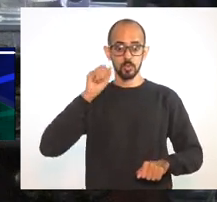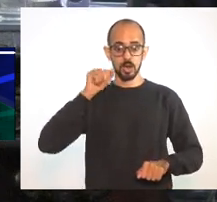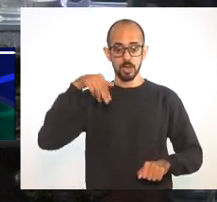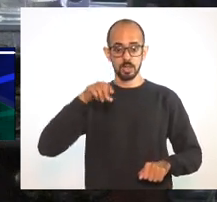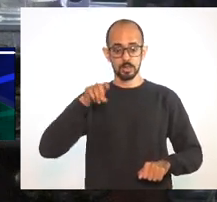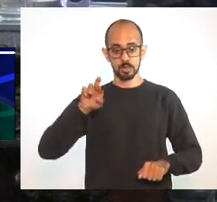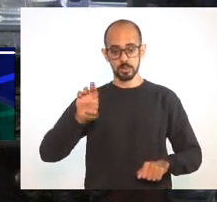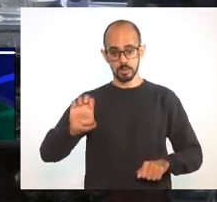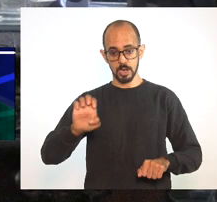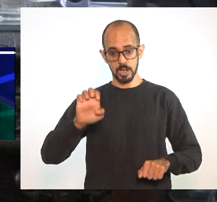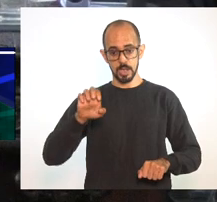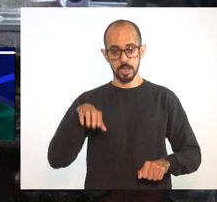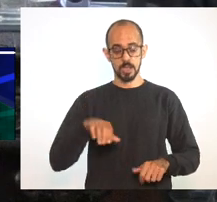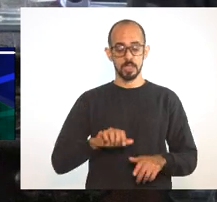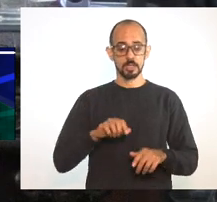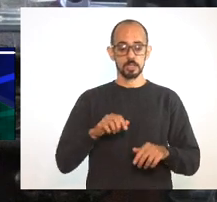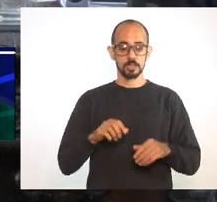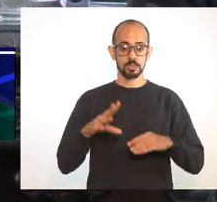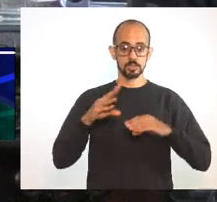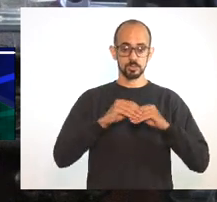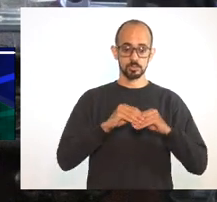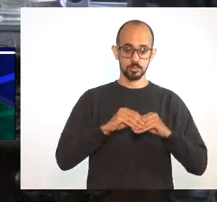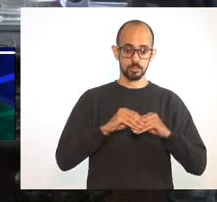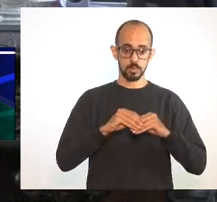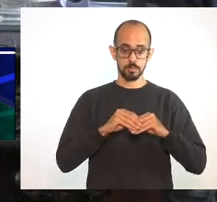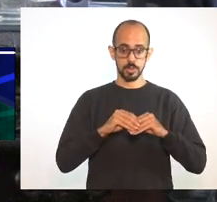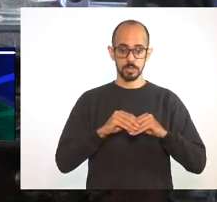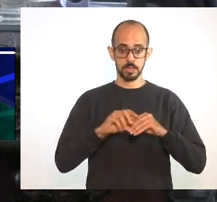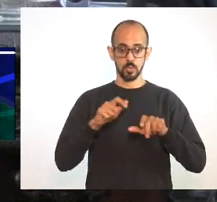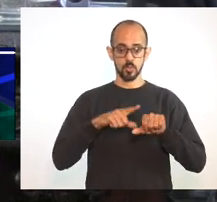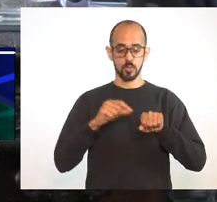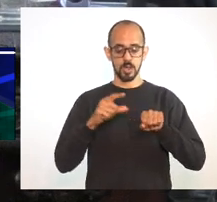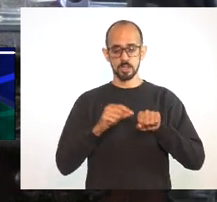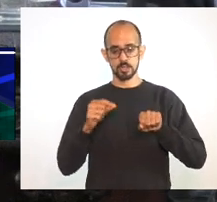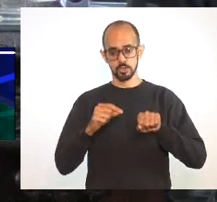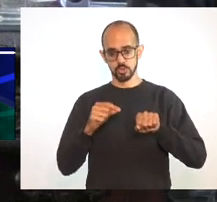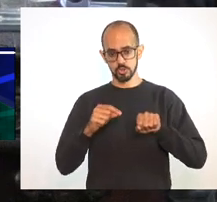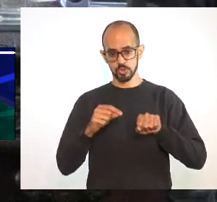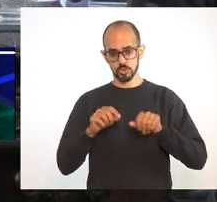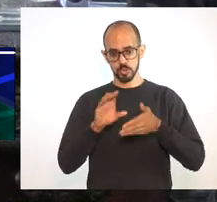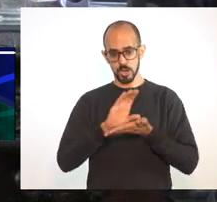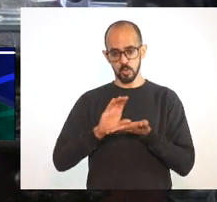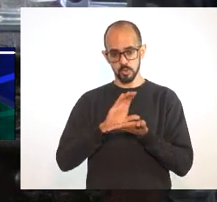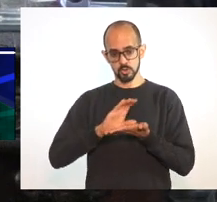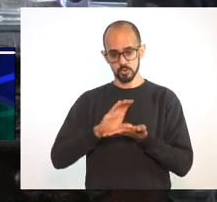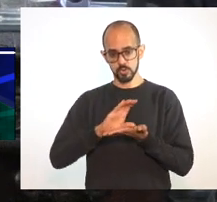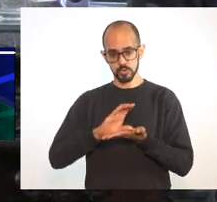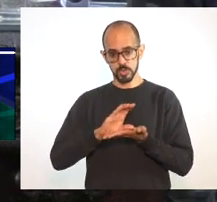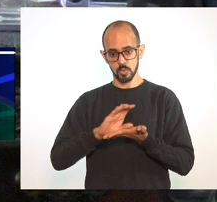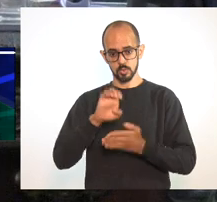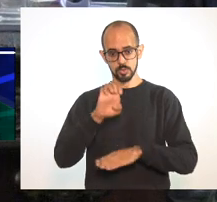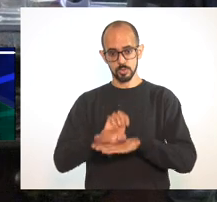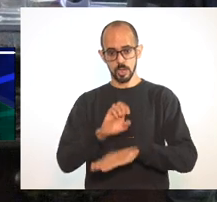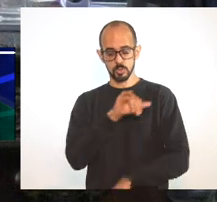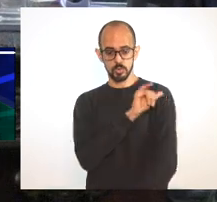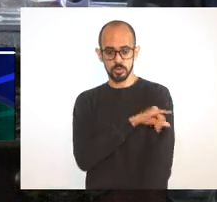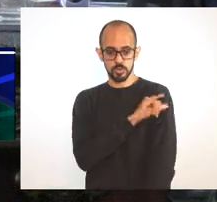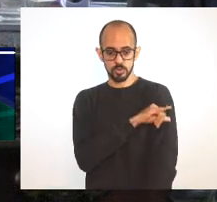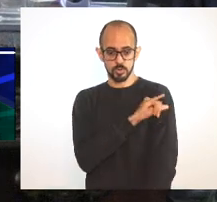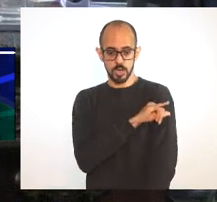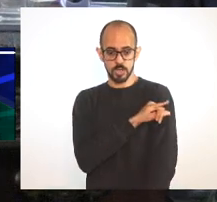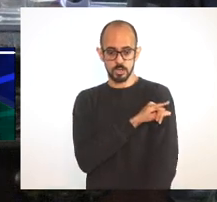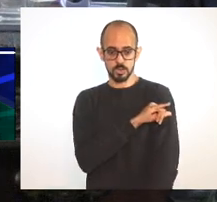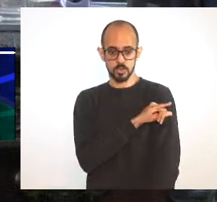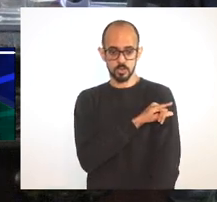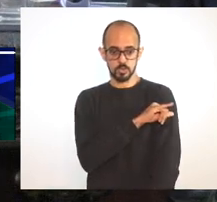artigo ao ato das disposições constitucionais transitórias da Constituição do Estado do Rio de Janeiro. Parecer da Comissão